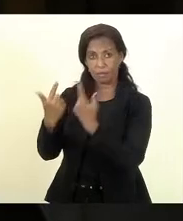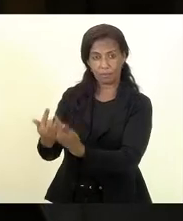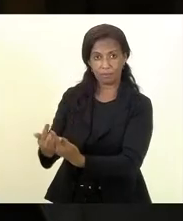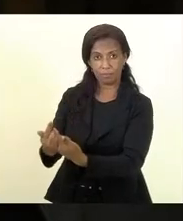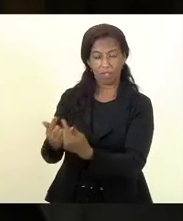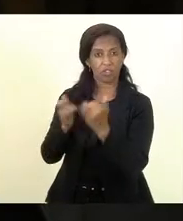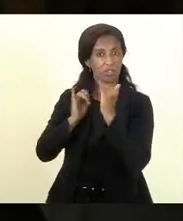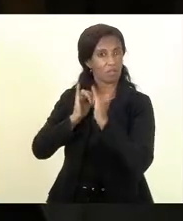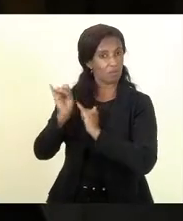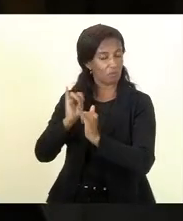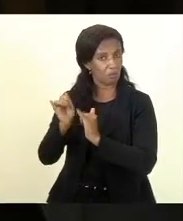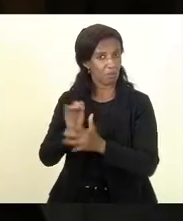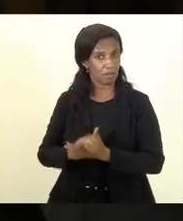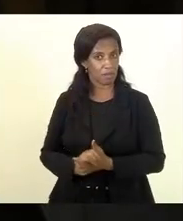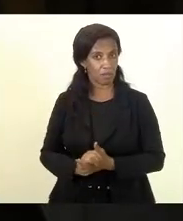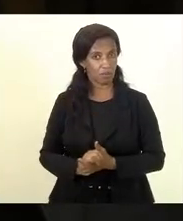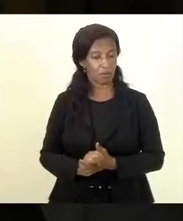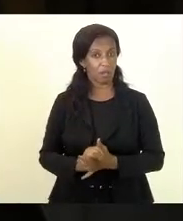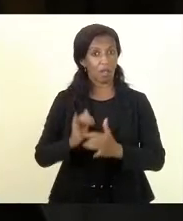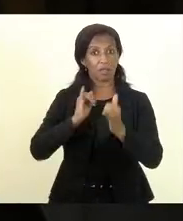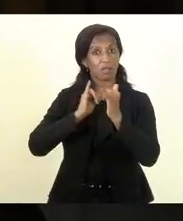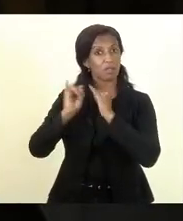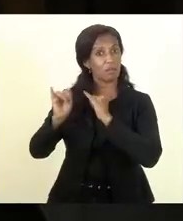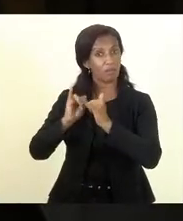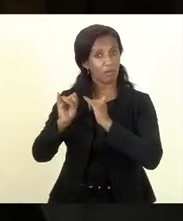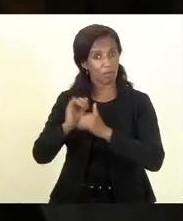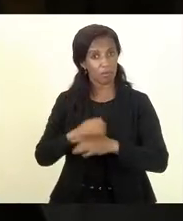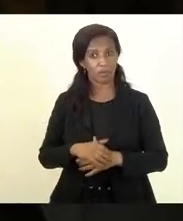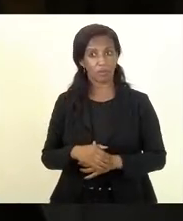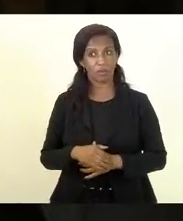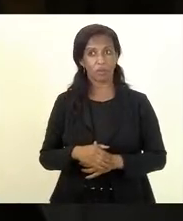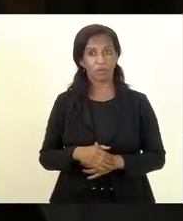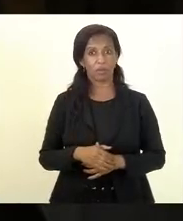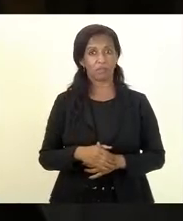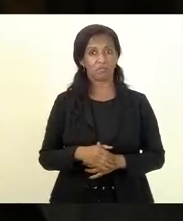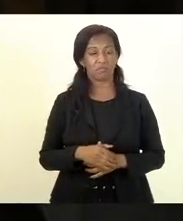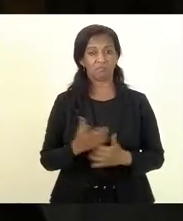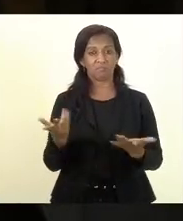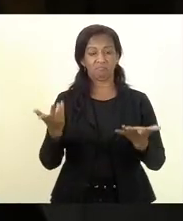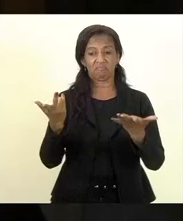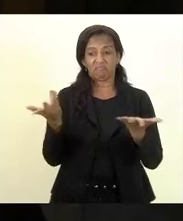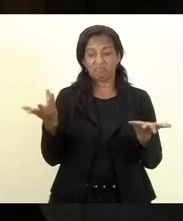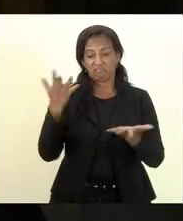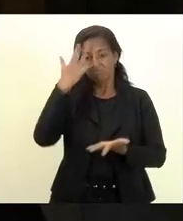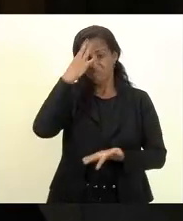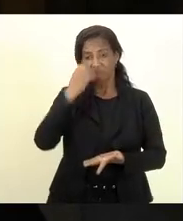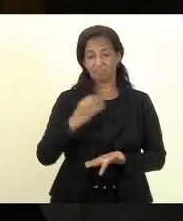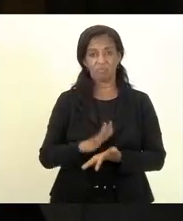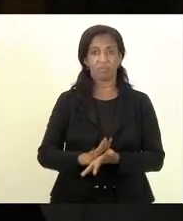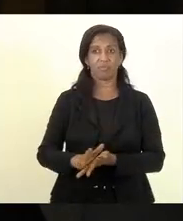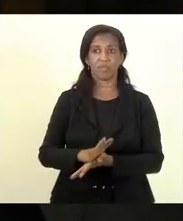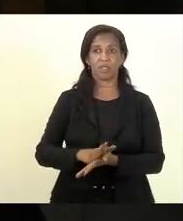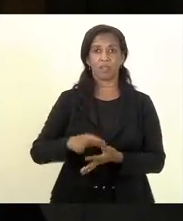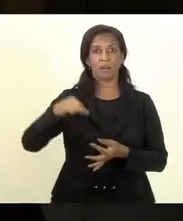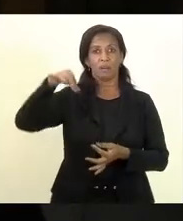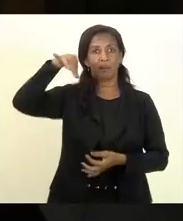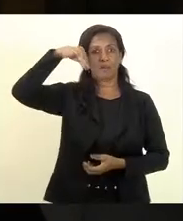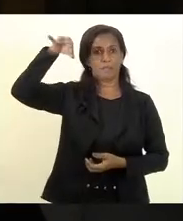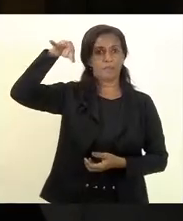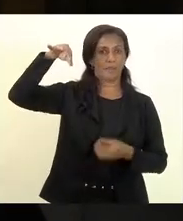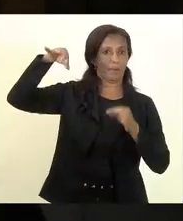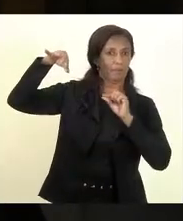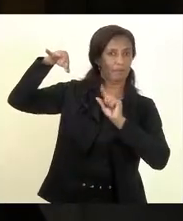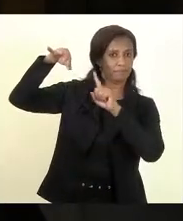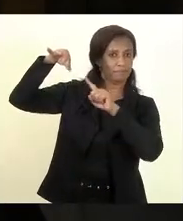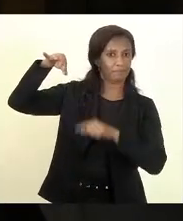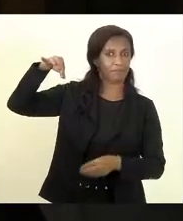essas informações. As informações vieram sem pé nem cabeça. Isso aqui que eu recebi, presidente, esse